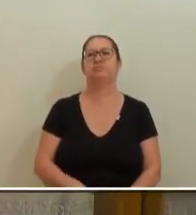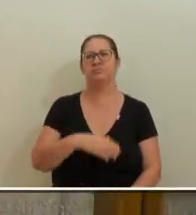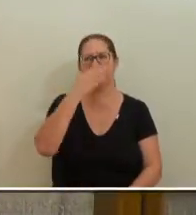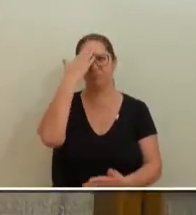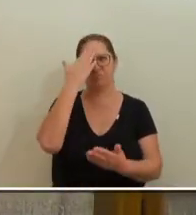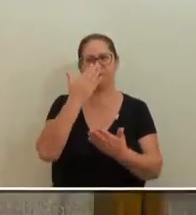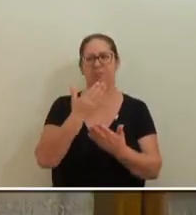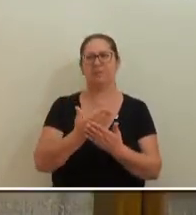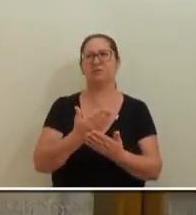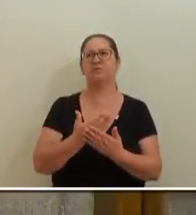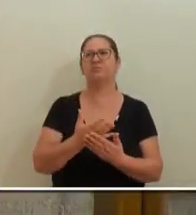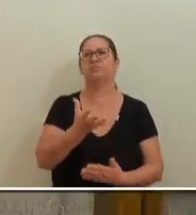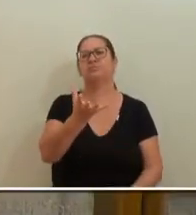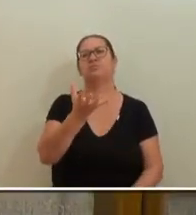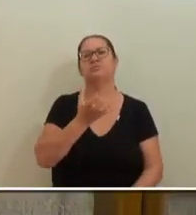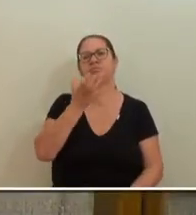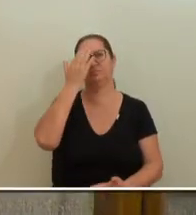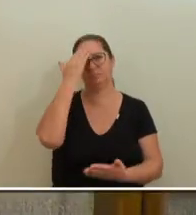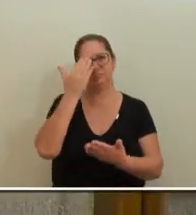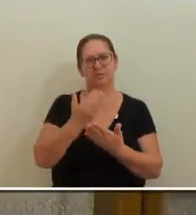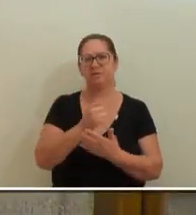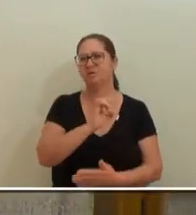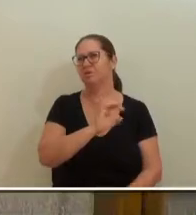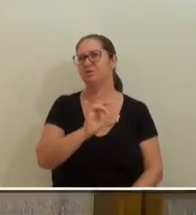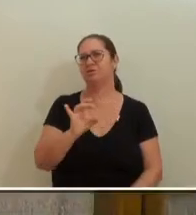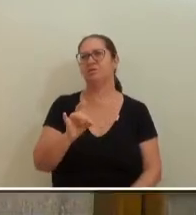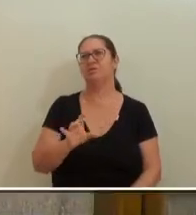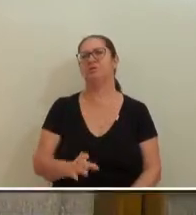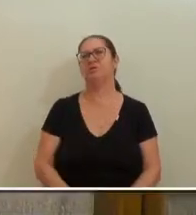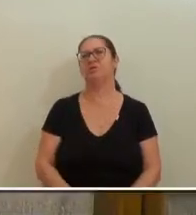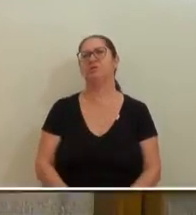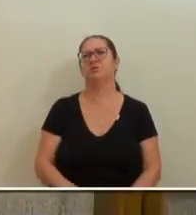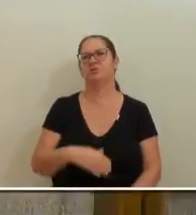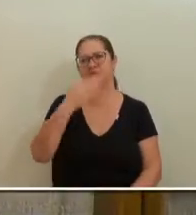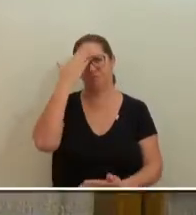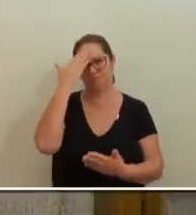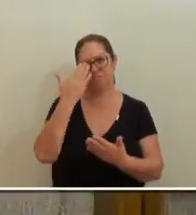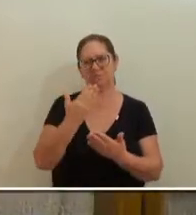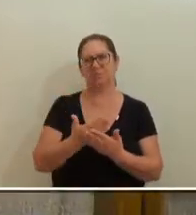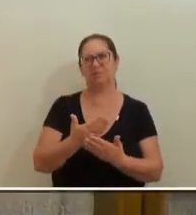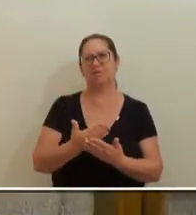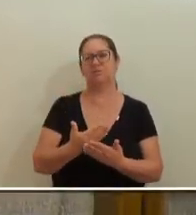Obrigado. Só agradecer. Gratidão a todos. Muito obrigado.